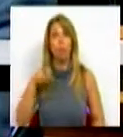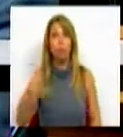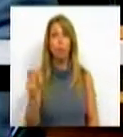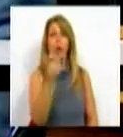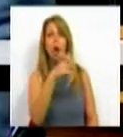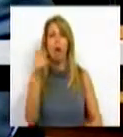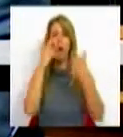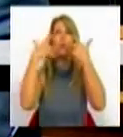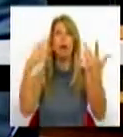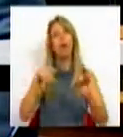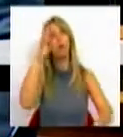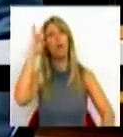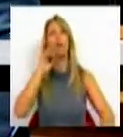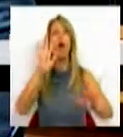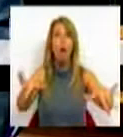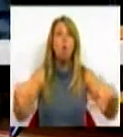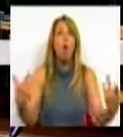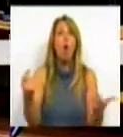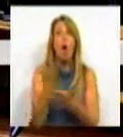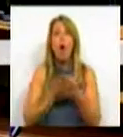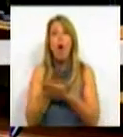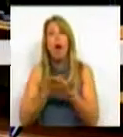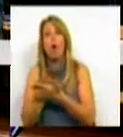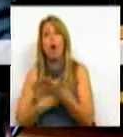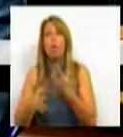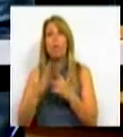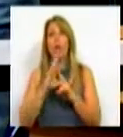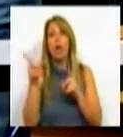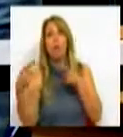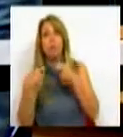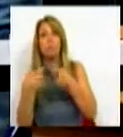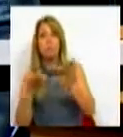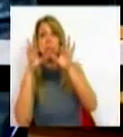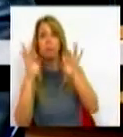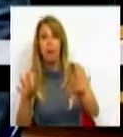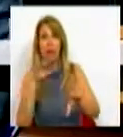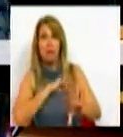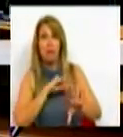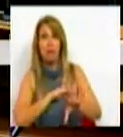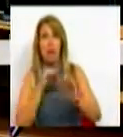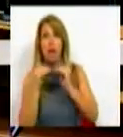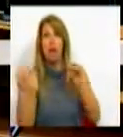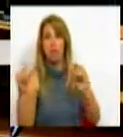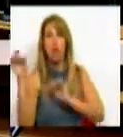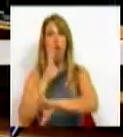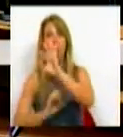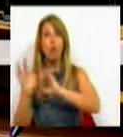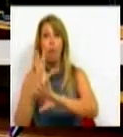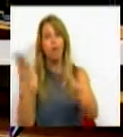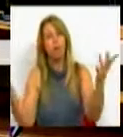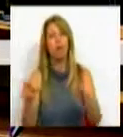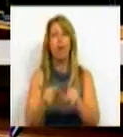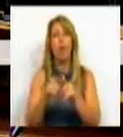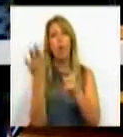aquela ideia de podermos ter uma economia em convergência também nos níveis salariais como a Europa era mais um exemplo do viver acima das